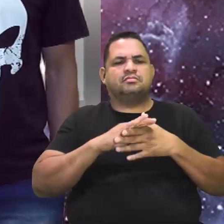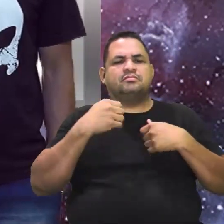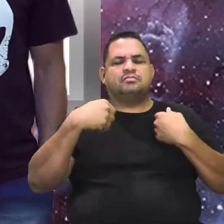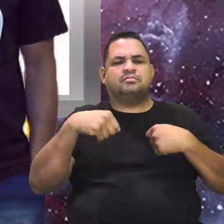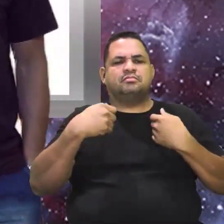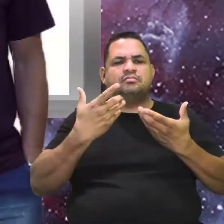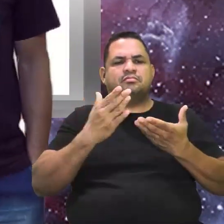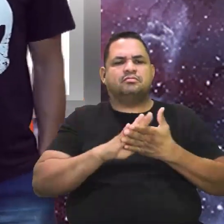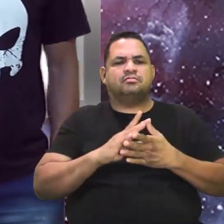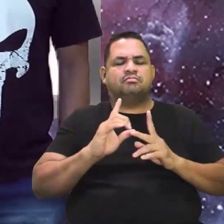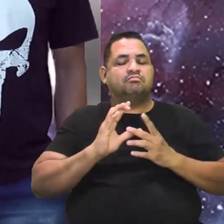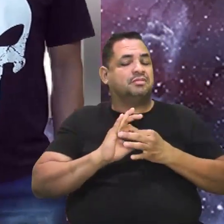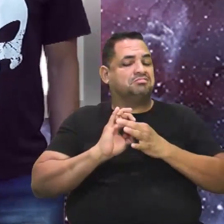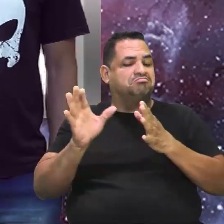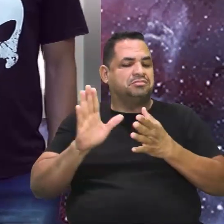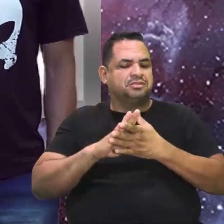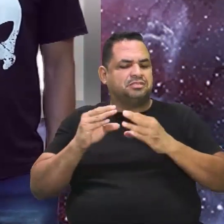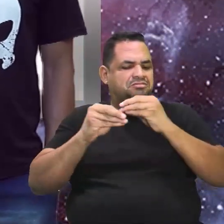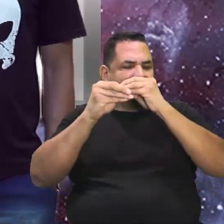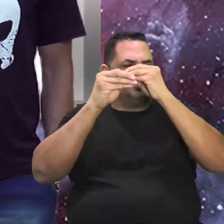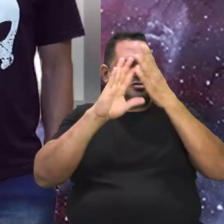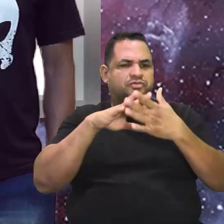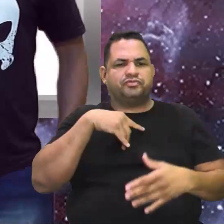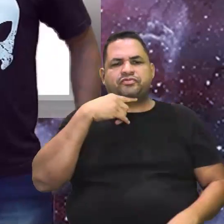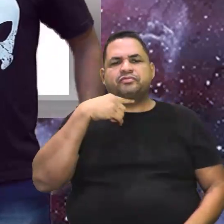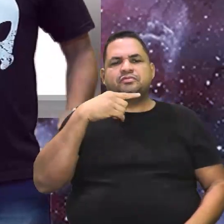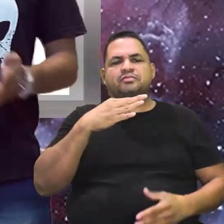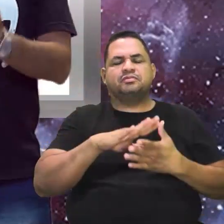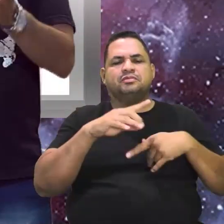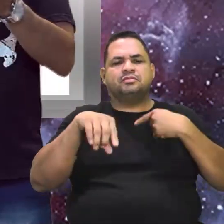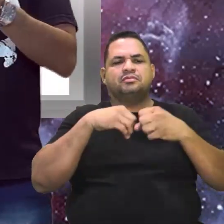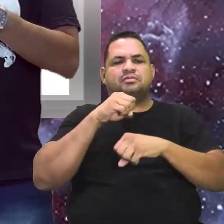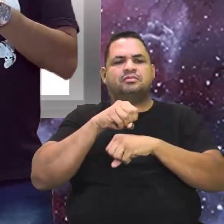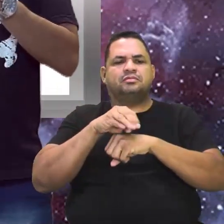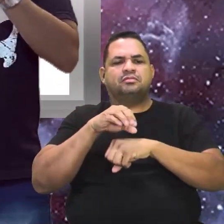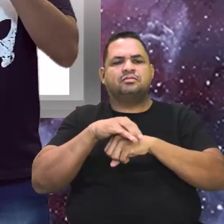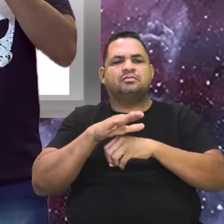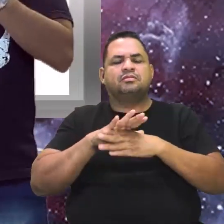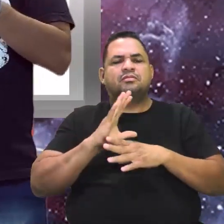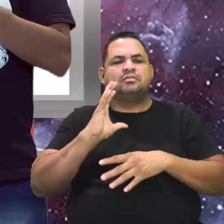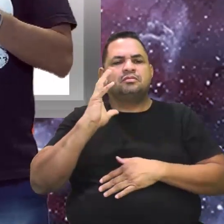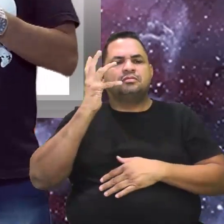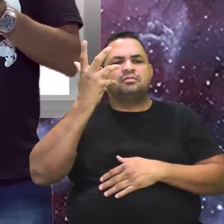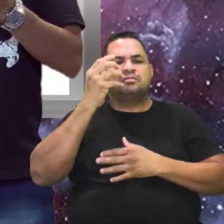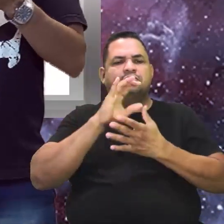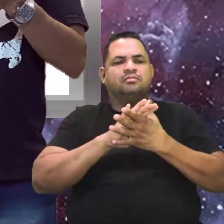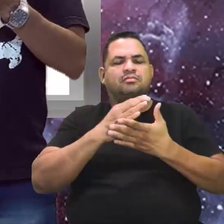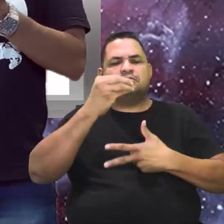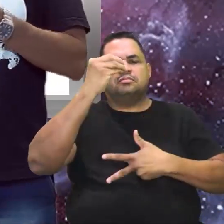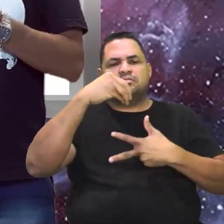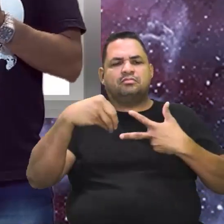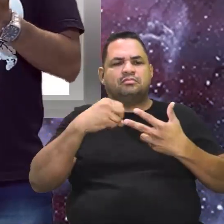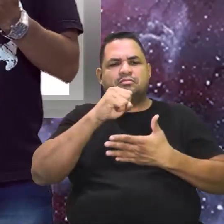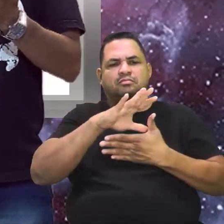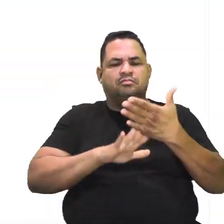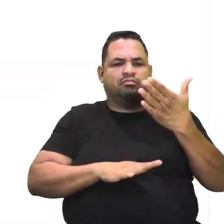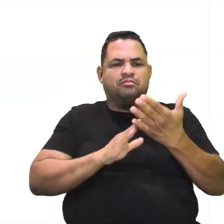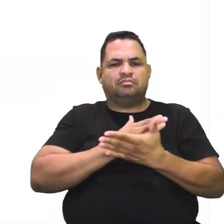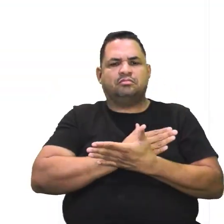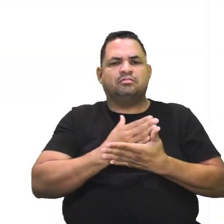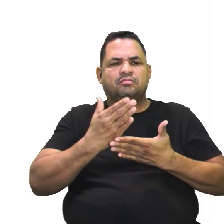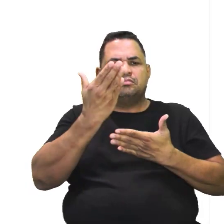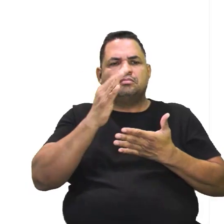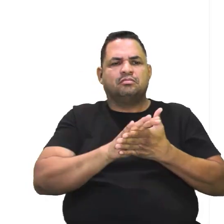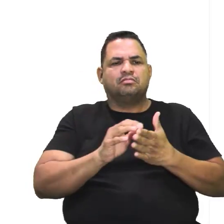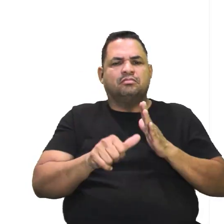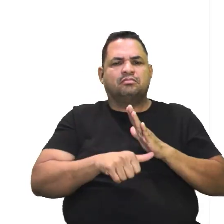é preciso, mas não deixa acumular dúvida, tá certo? Depois dessas dicas, hora de resolução. Vamos às questões do Enem, né? Olha lá, então começamos